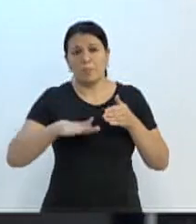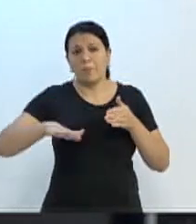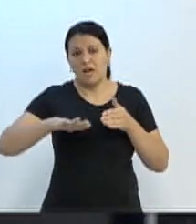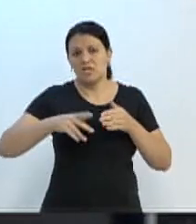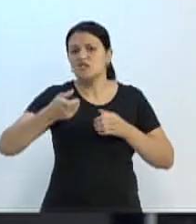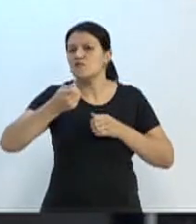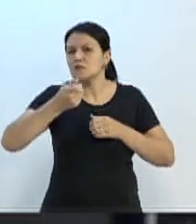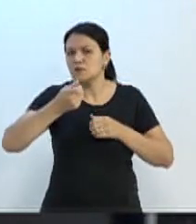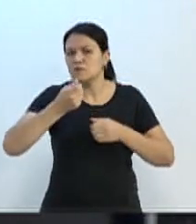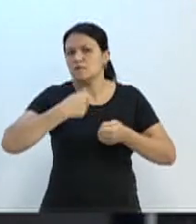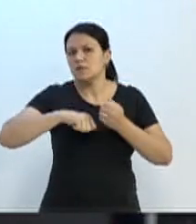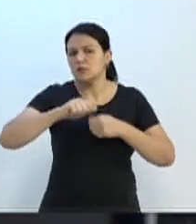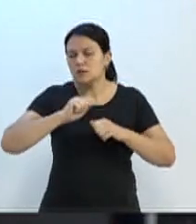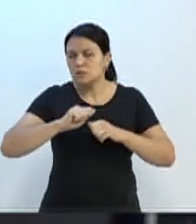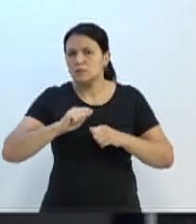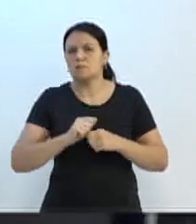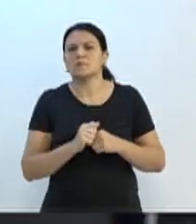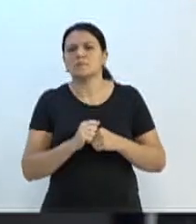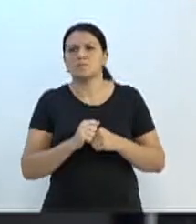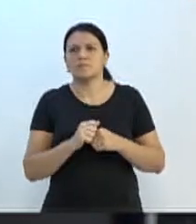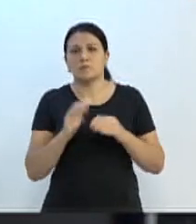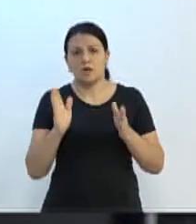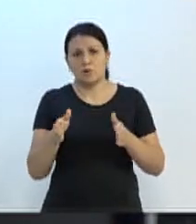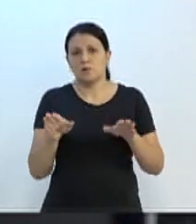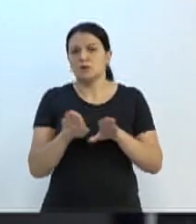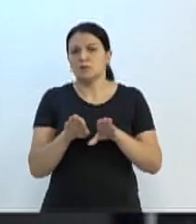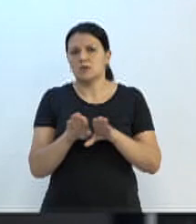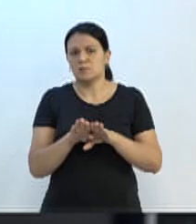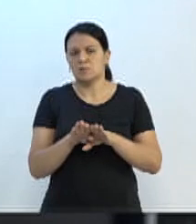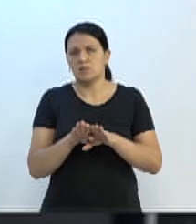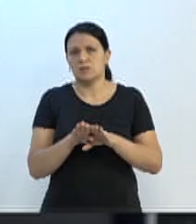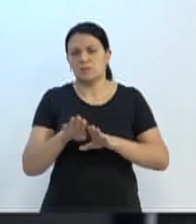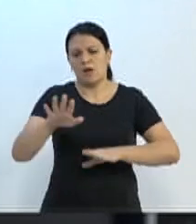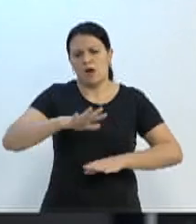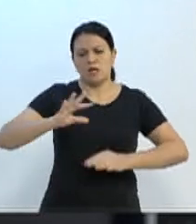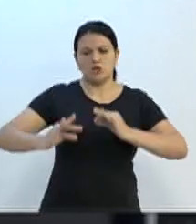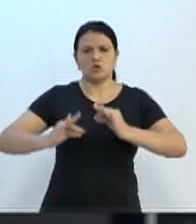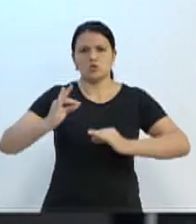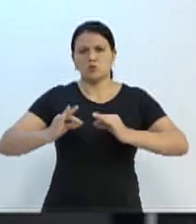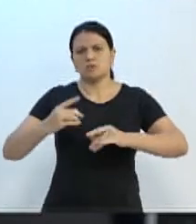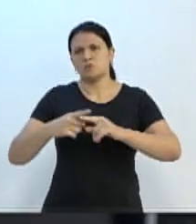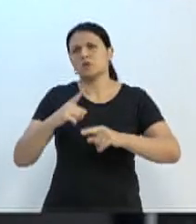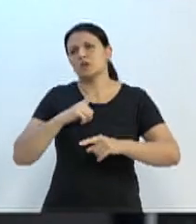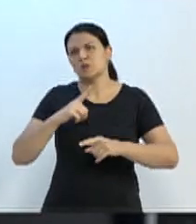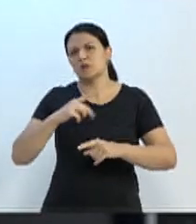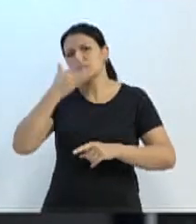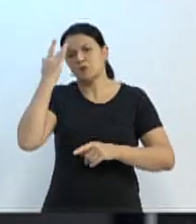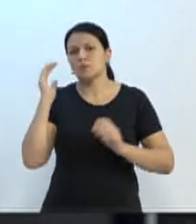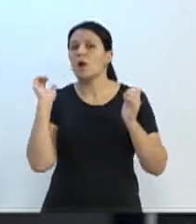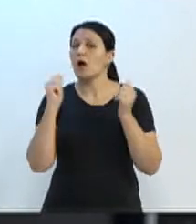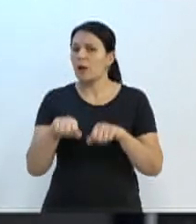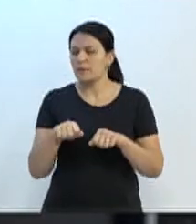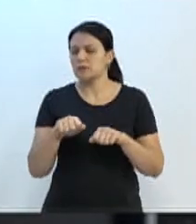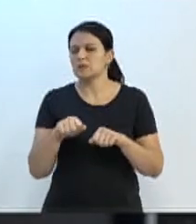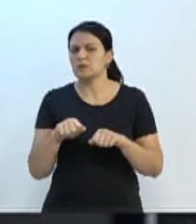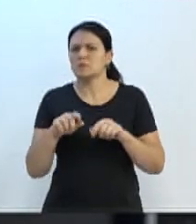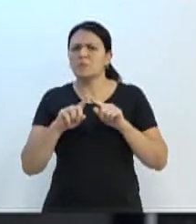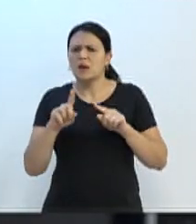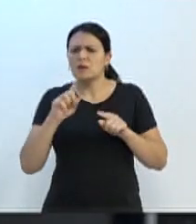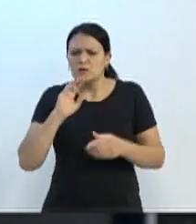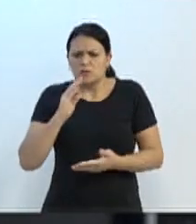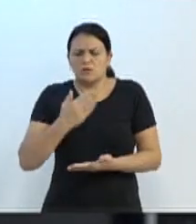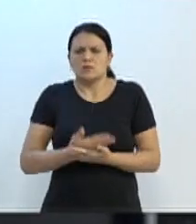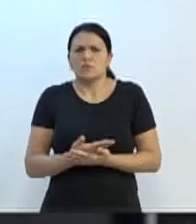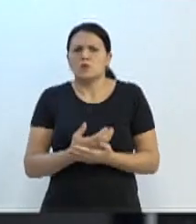de 2017 como agora também, vamos cuidado para não me aventurar nessa área jurídica, que nós temos aqui pessoas muito mais capacitadas do que eu, mas eu fiquei assustado